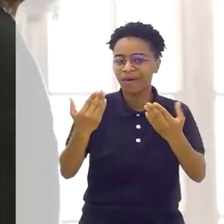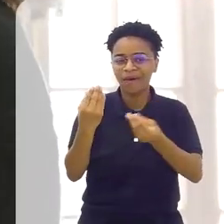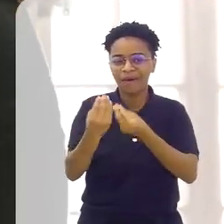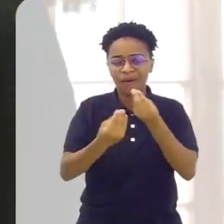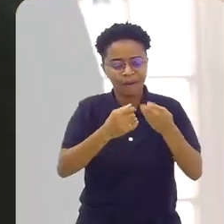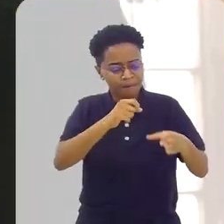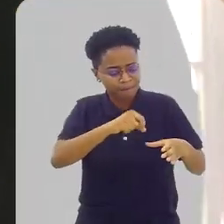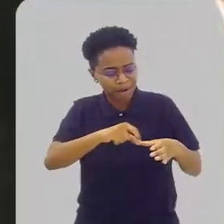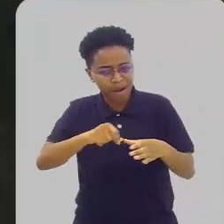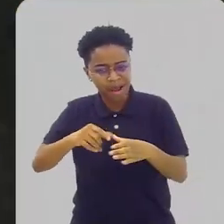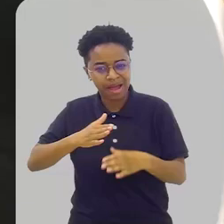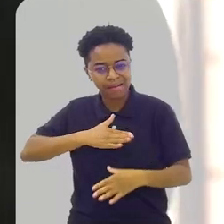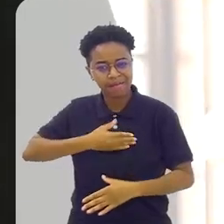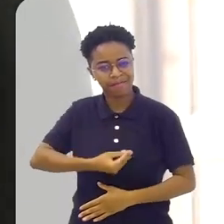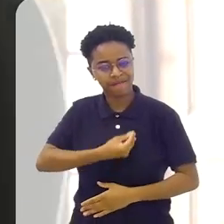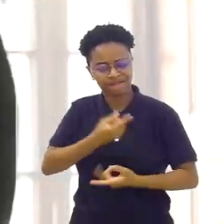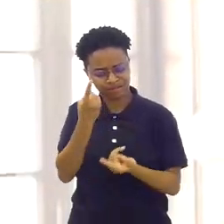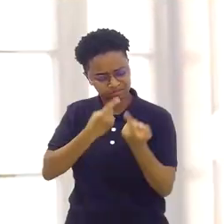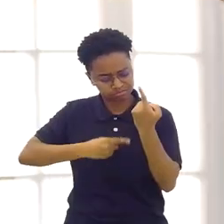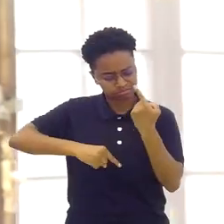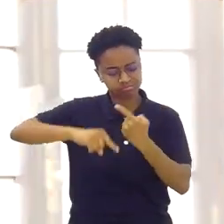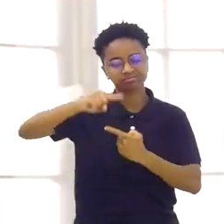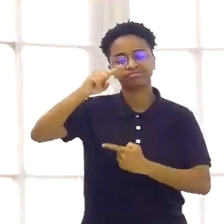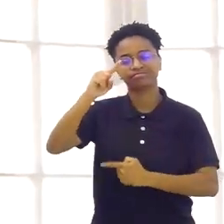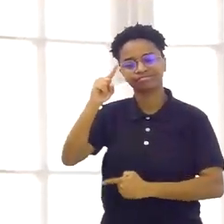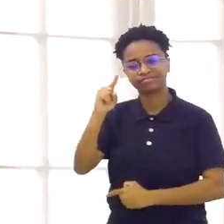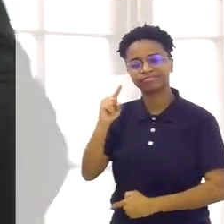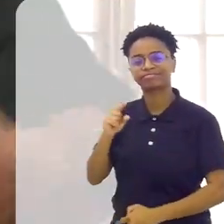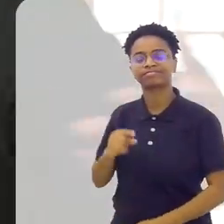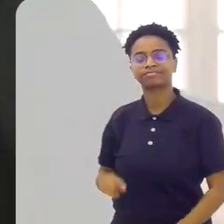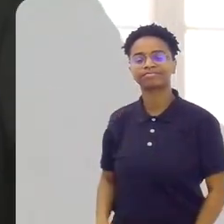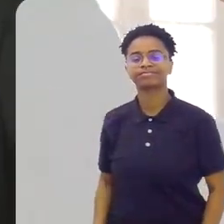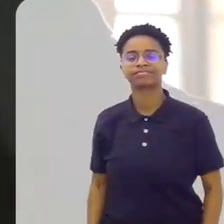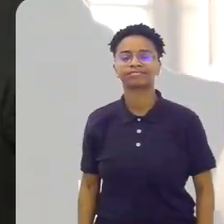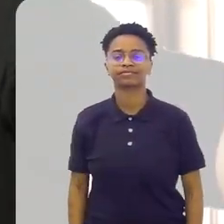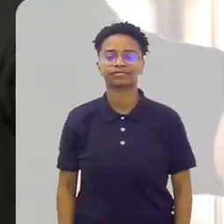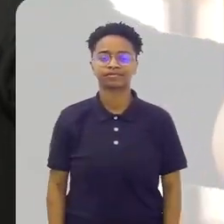revela uma semente na minha vida